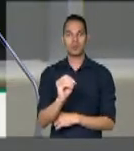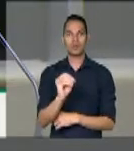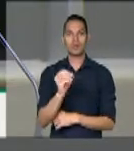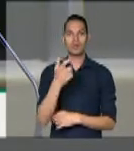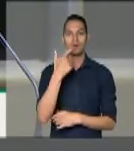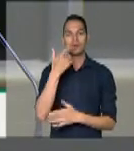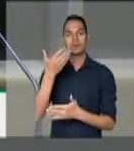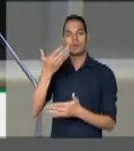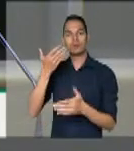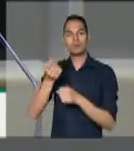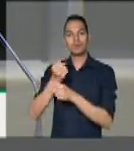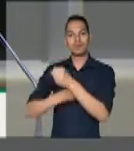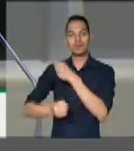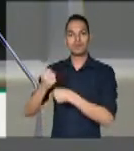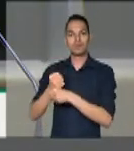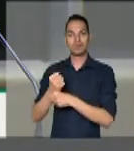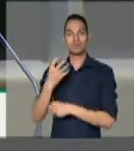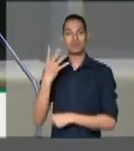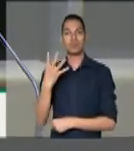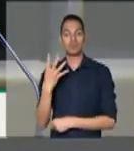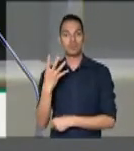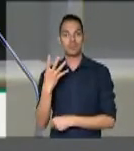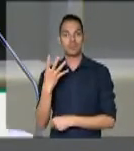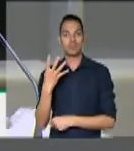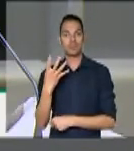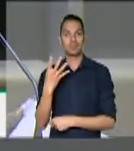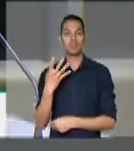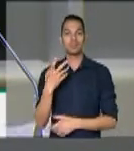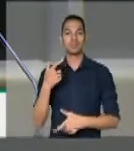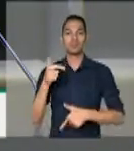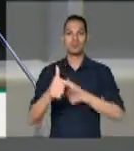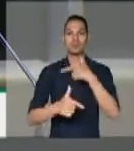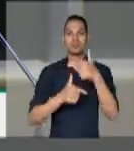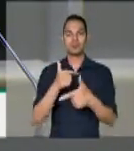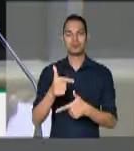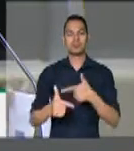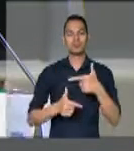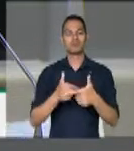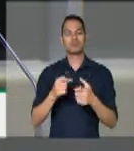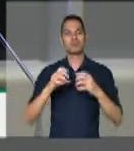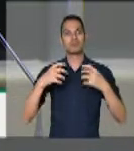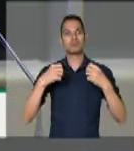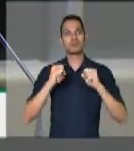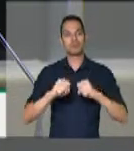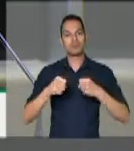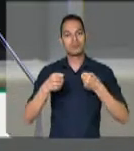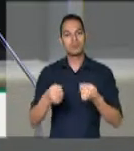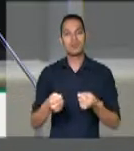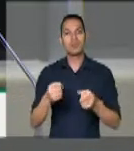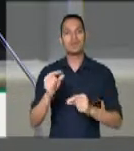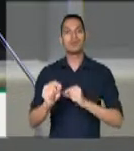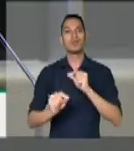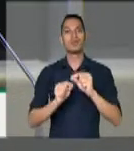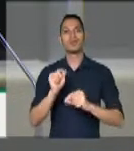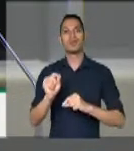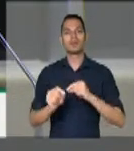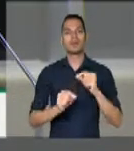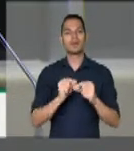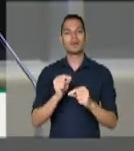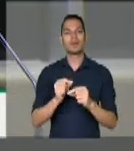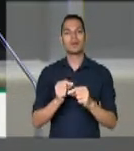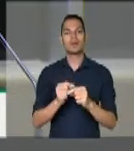últimos 4 anos, uma importante trincheira, que foi estar ali